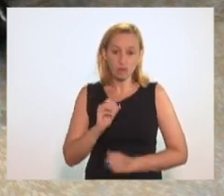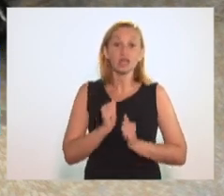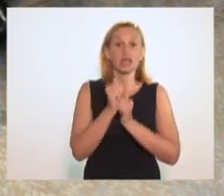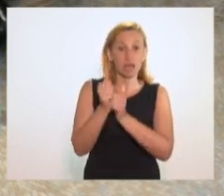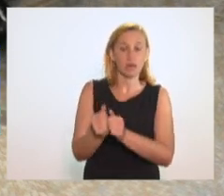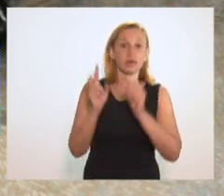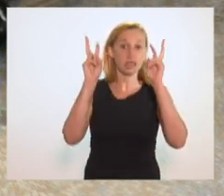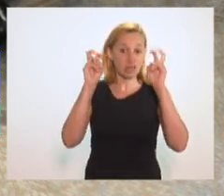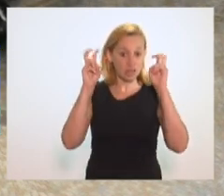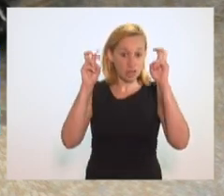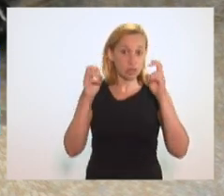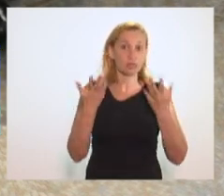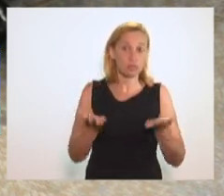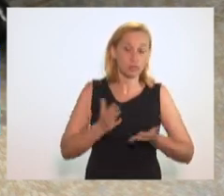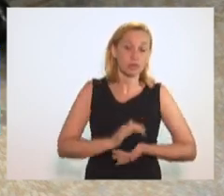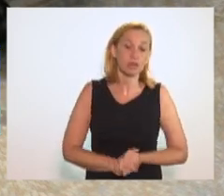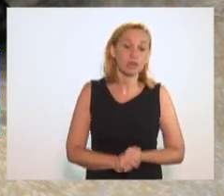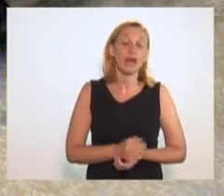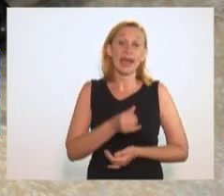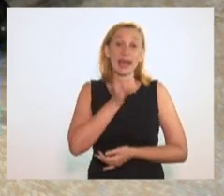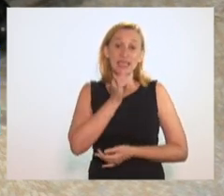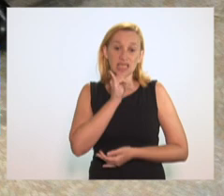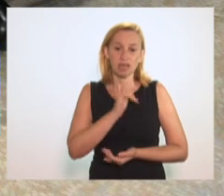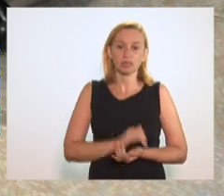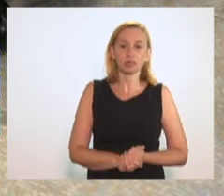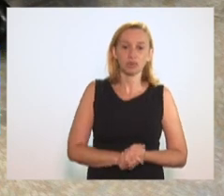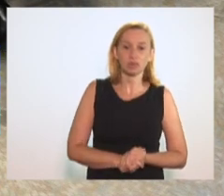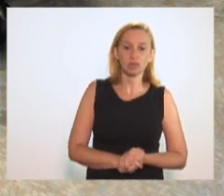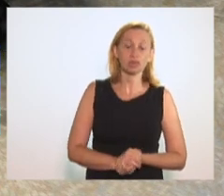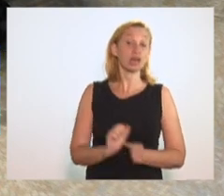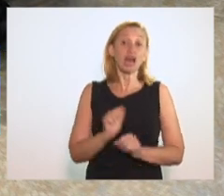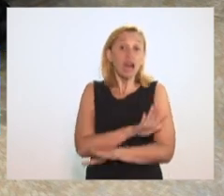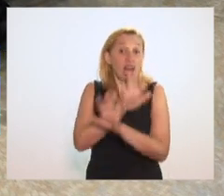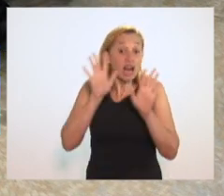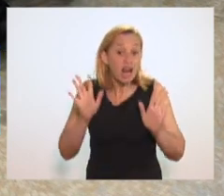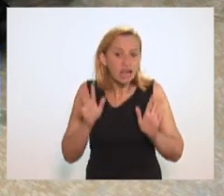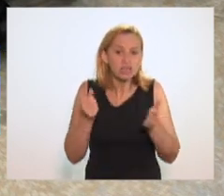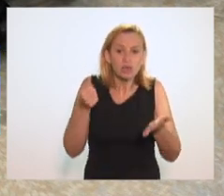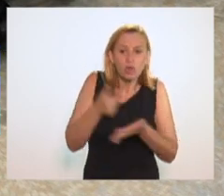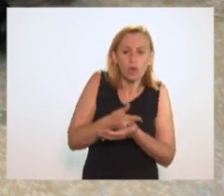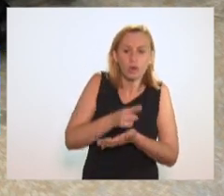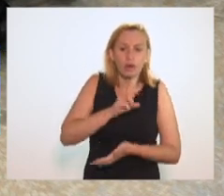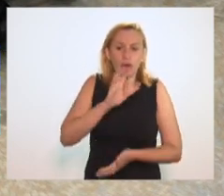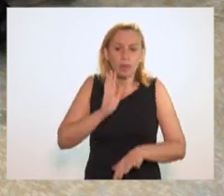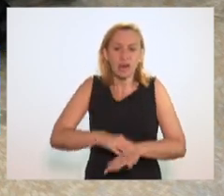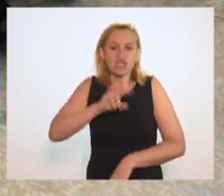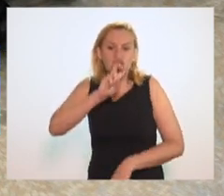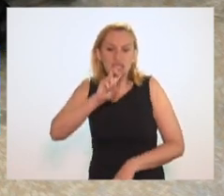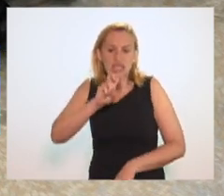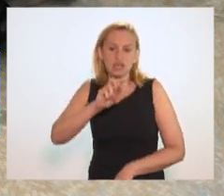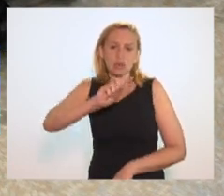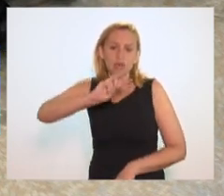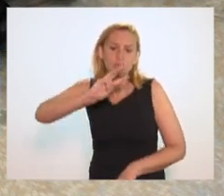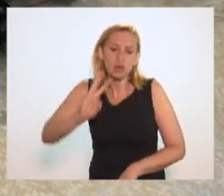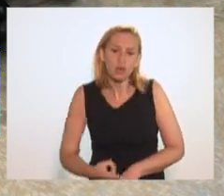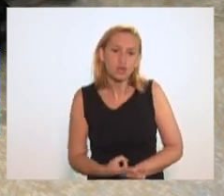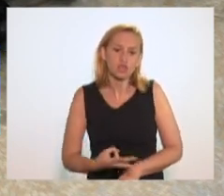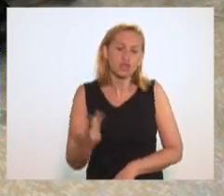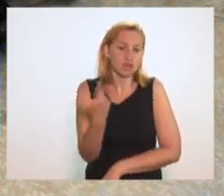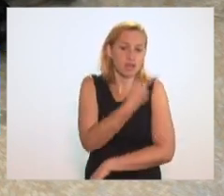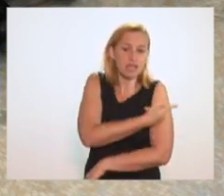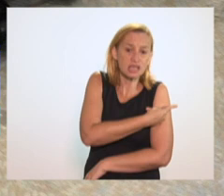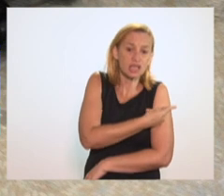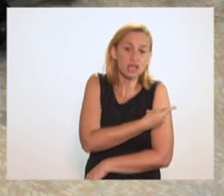questão. notório, por exemplo, a medida clara de compra de mais de 5 milhões de vacinas no Estado do Rio de Janeiro feito pelo